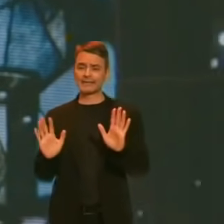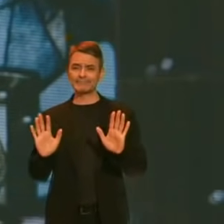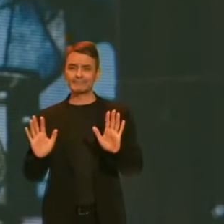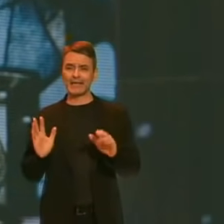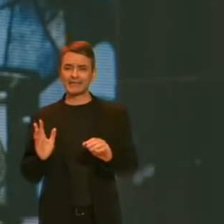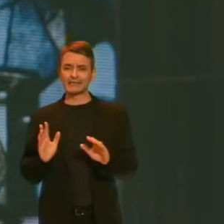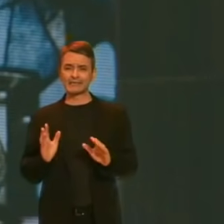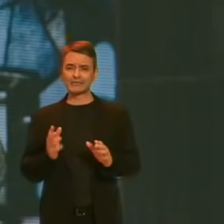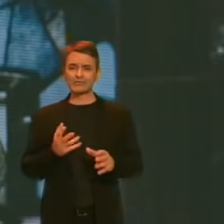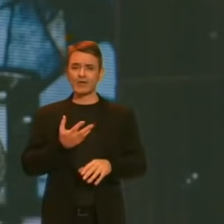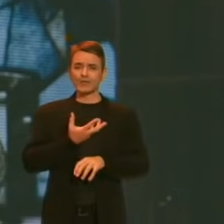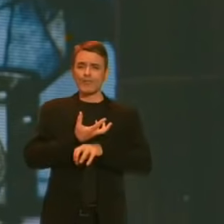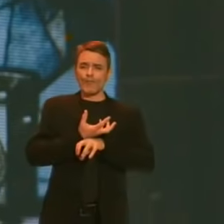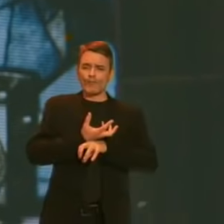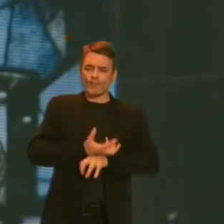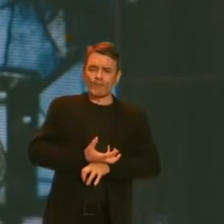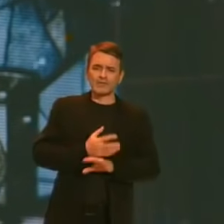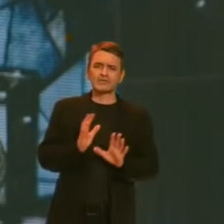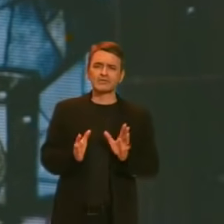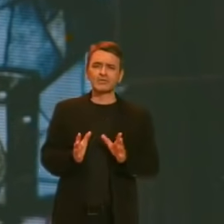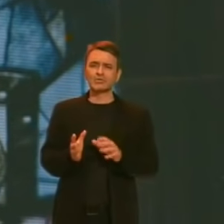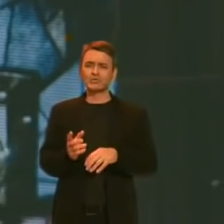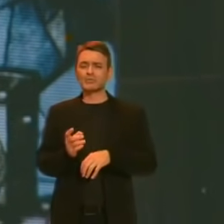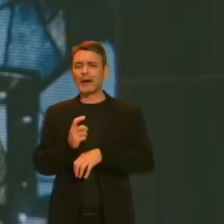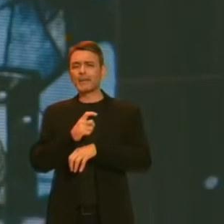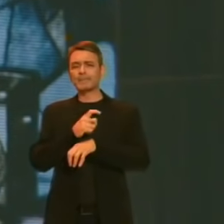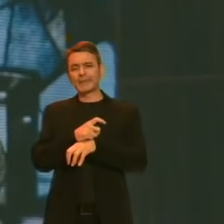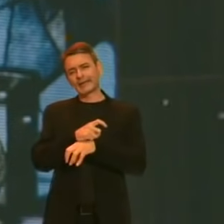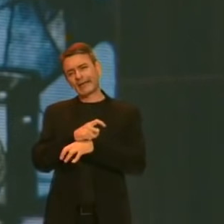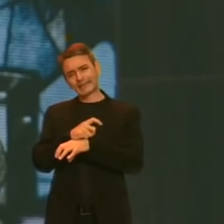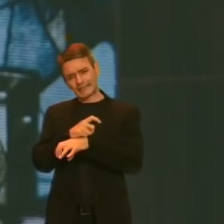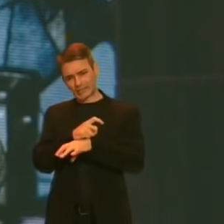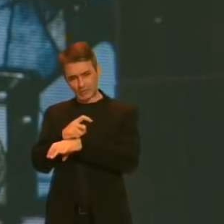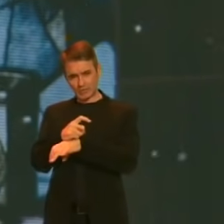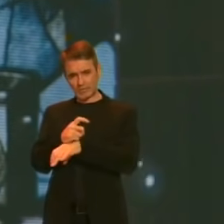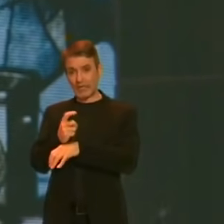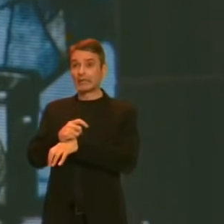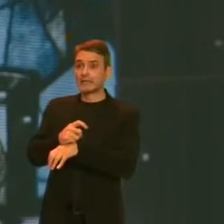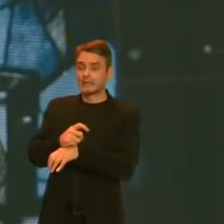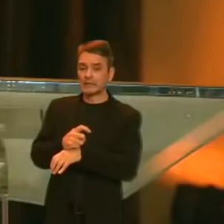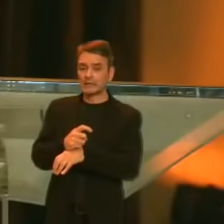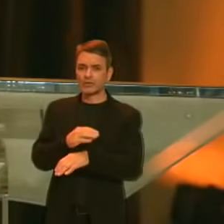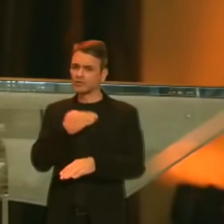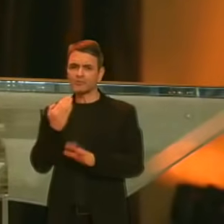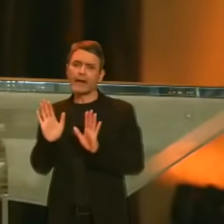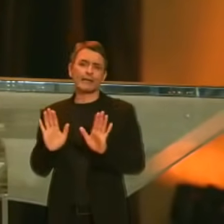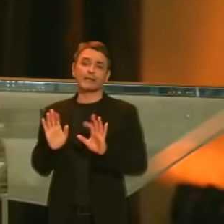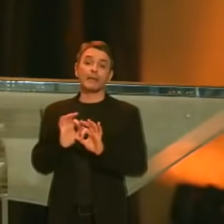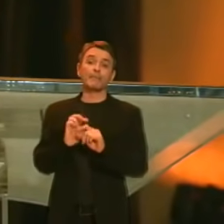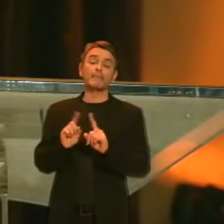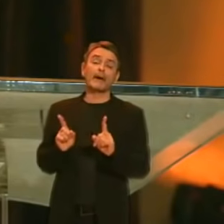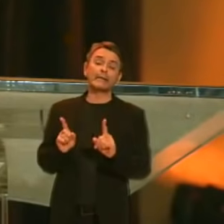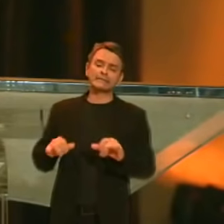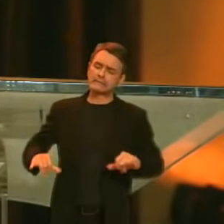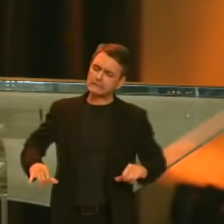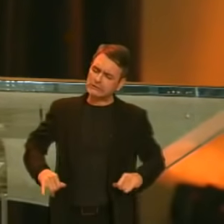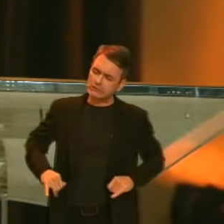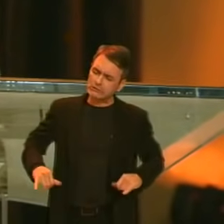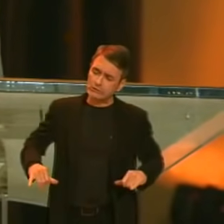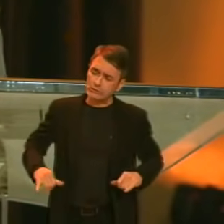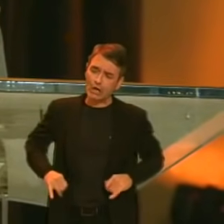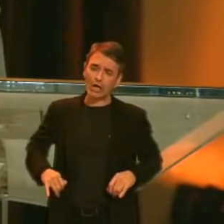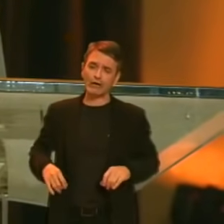à picada de um escorpião, que não mata, mas gera muito sofrimento. E